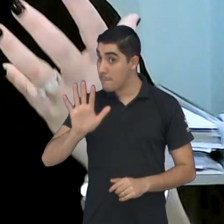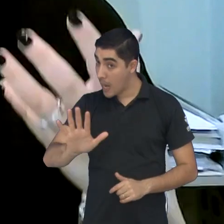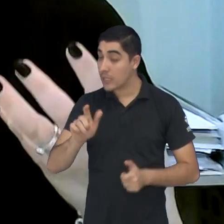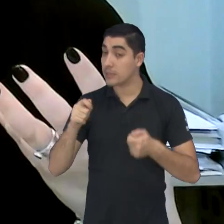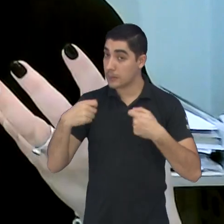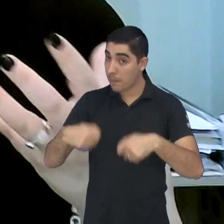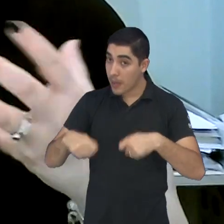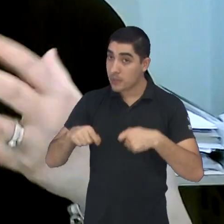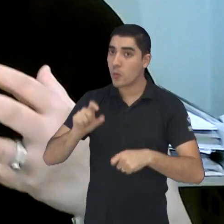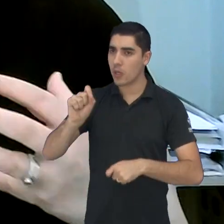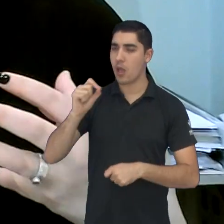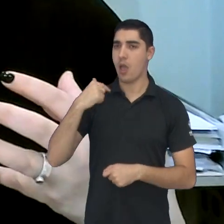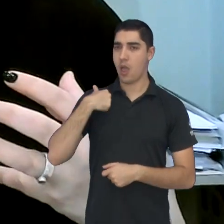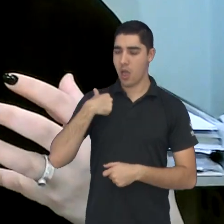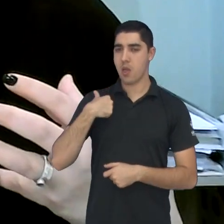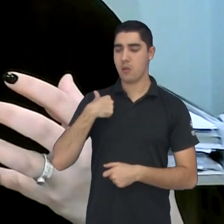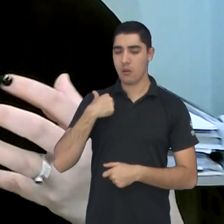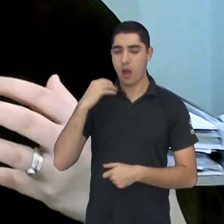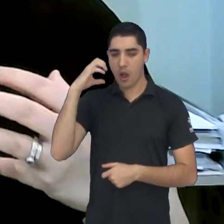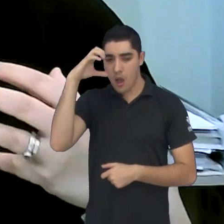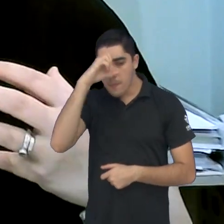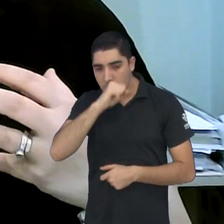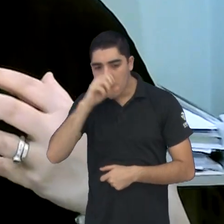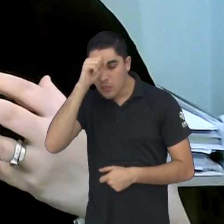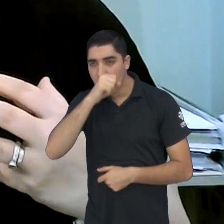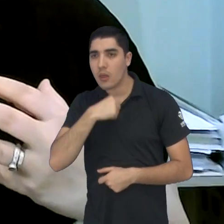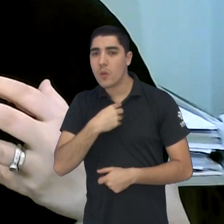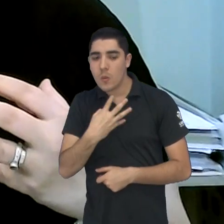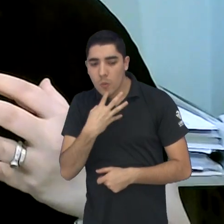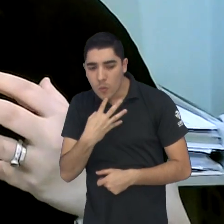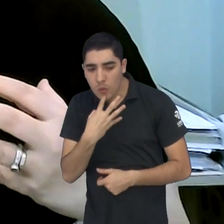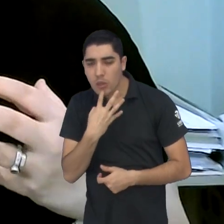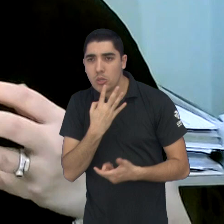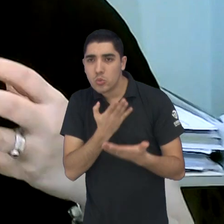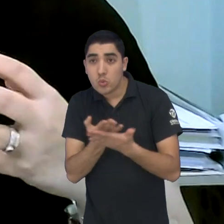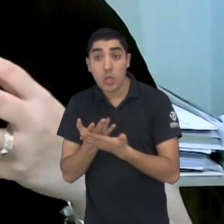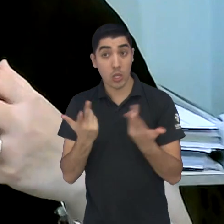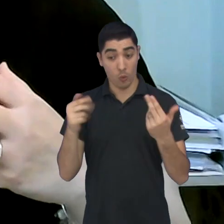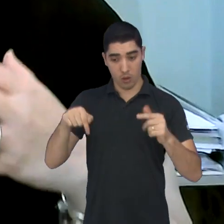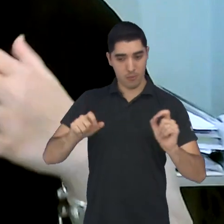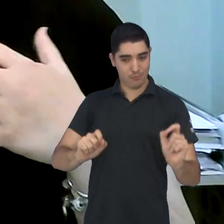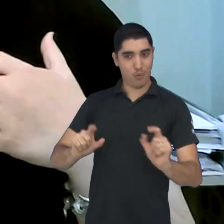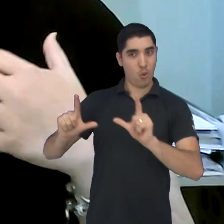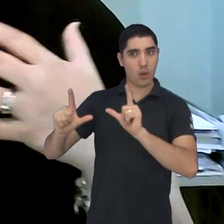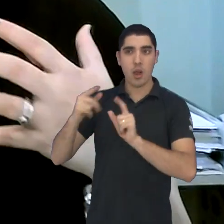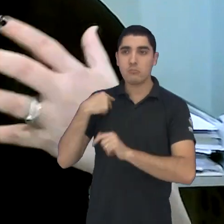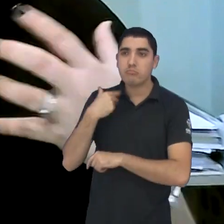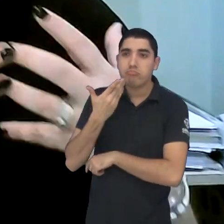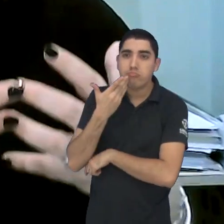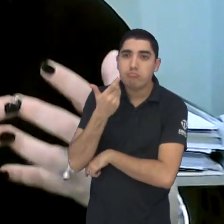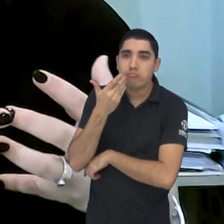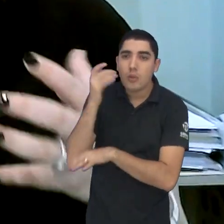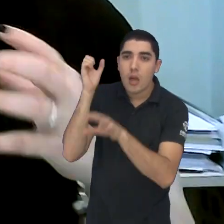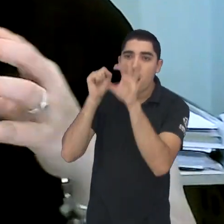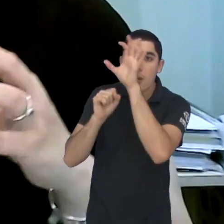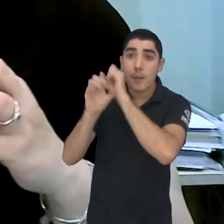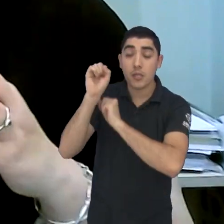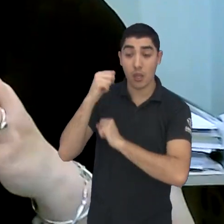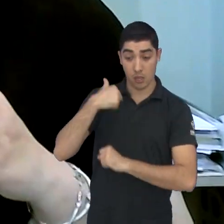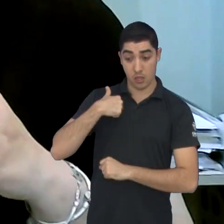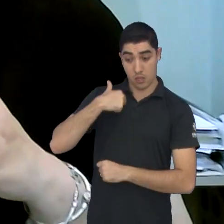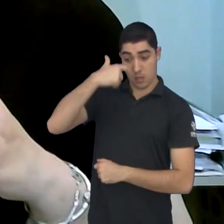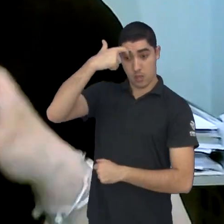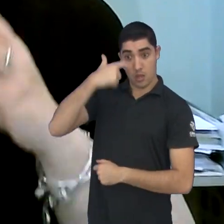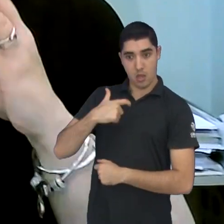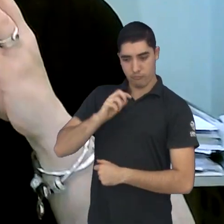se atualizar, estudar, ouvir programas como esse e pensar o que eu, como mãe, como pai,